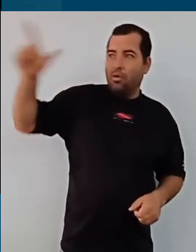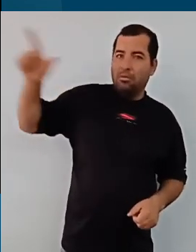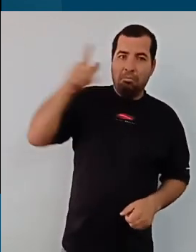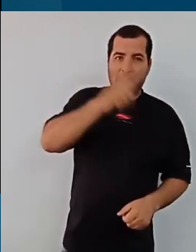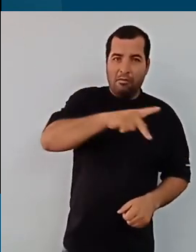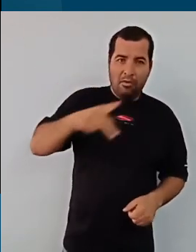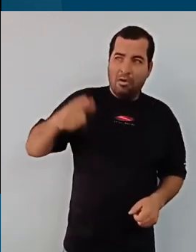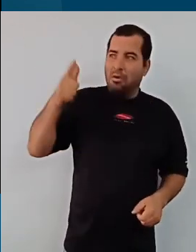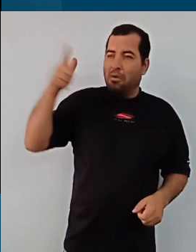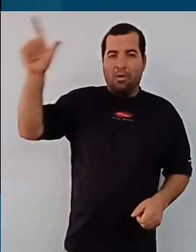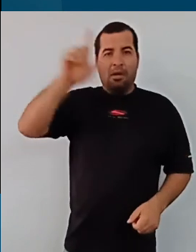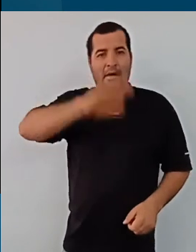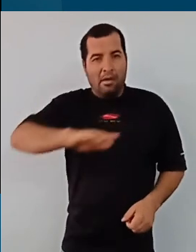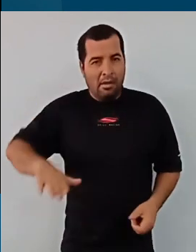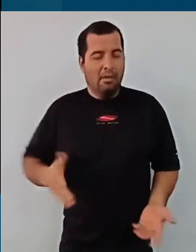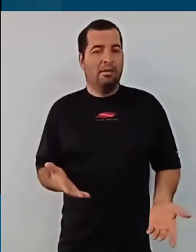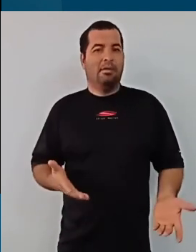né?